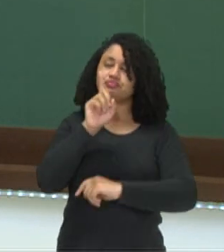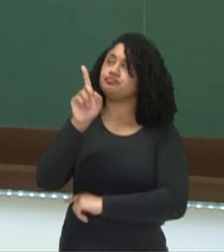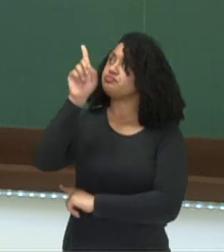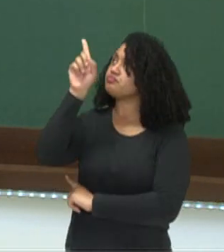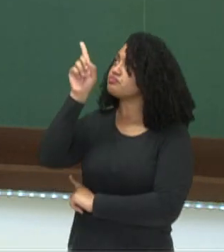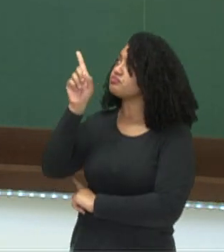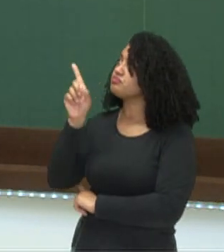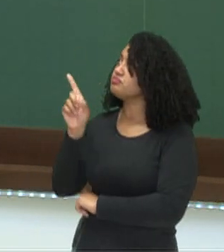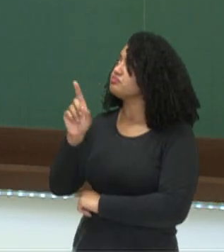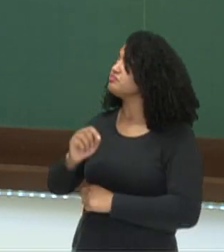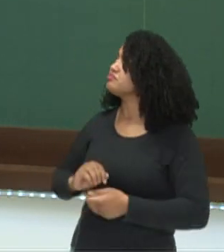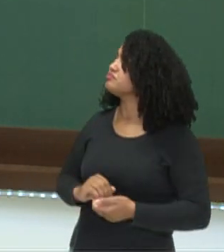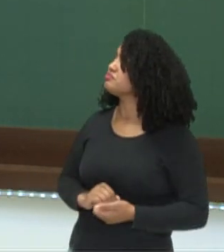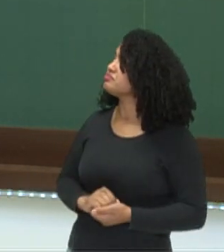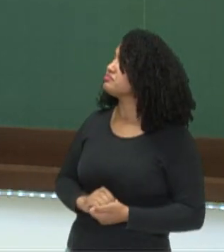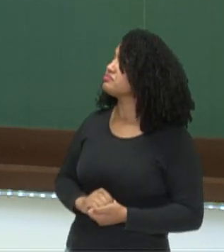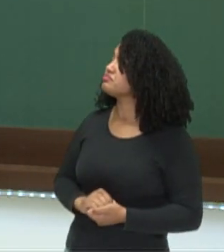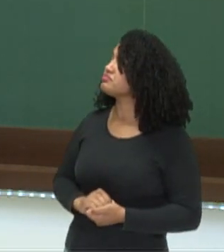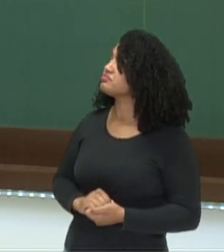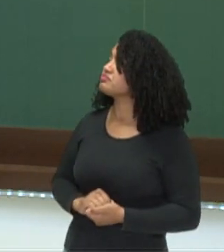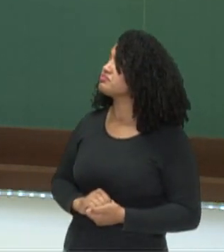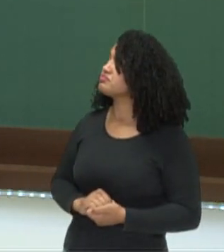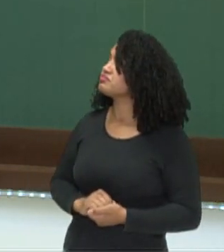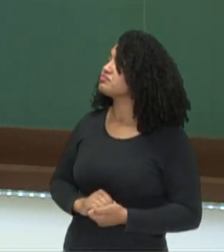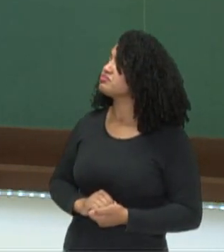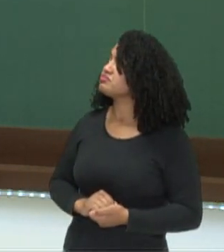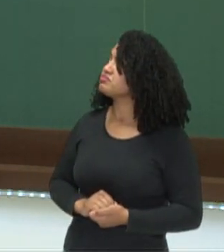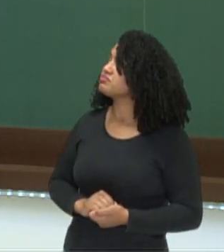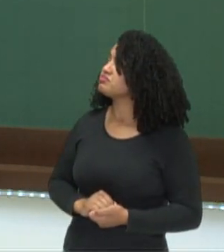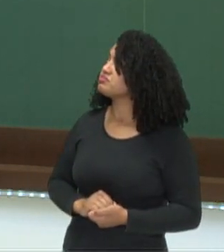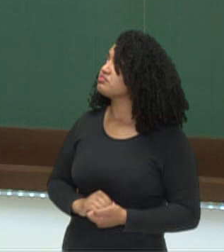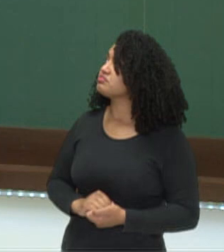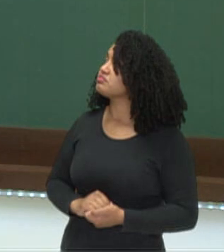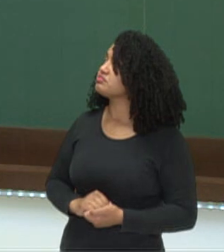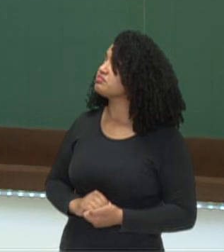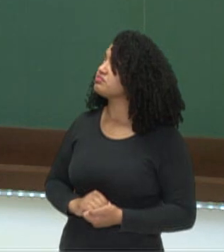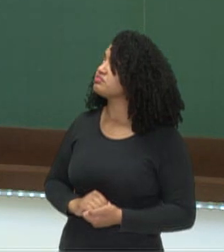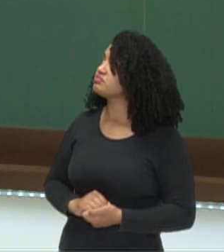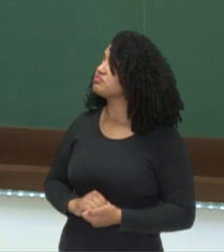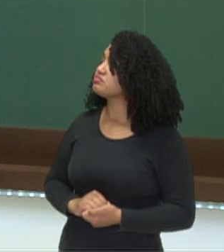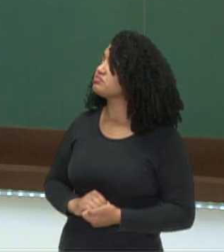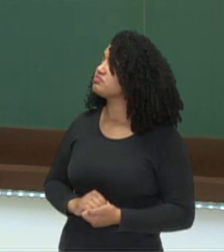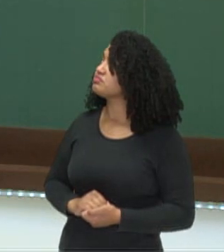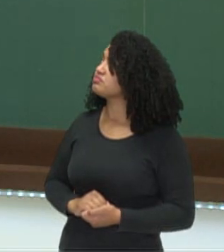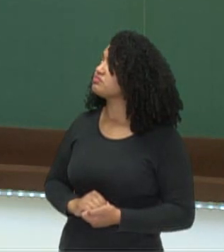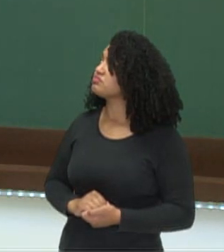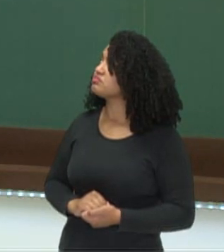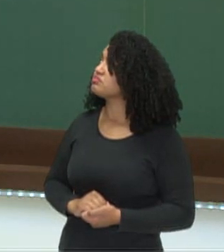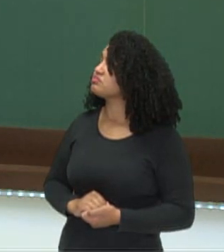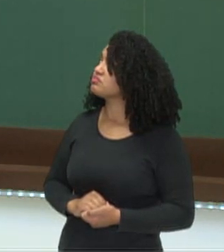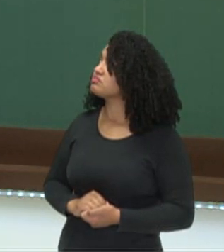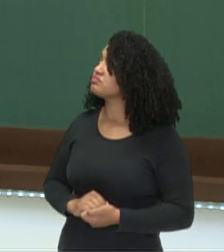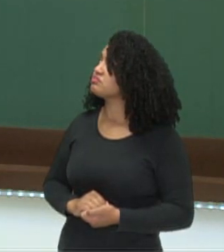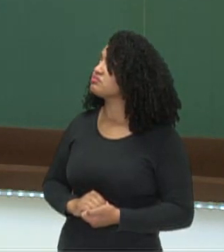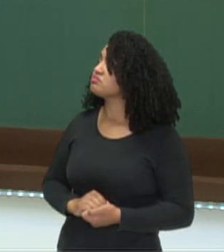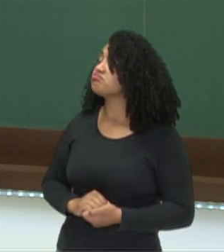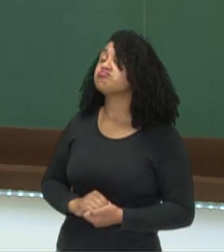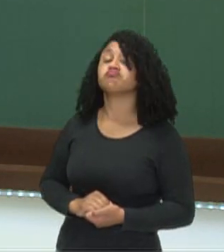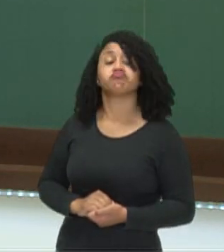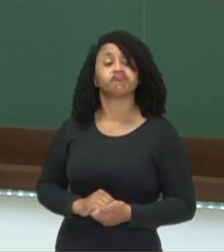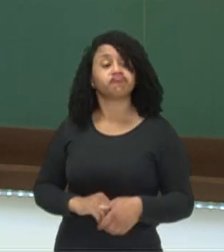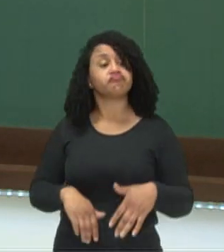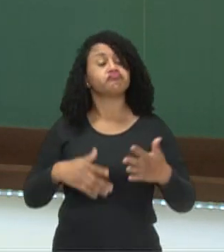4 com 4, ok? Eu posso simplificar o a de cima com um a de baixo. Vai sobrar c sobre